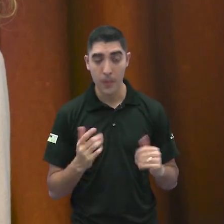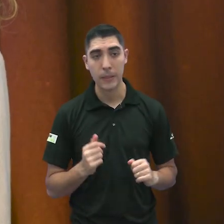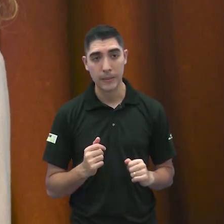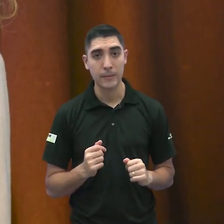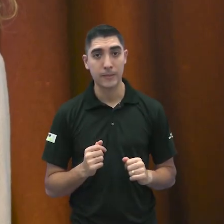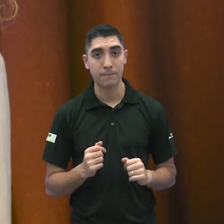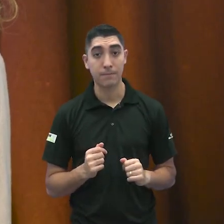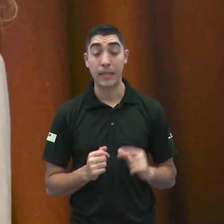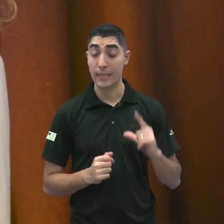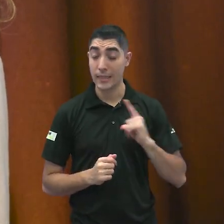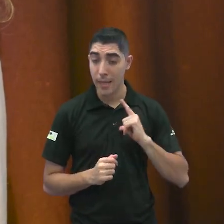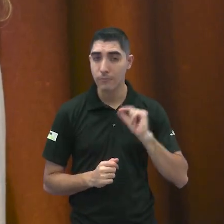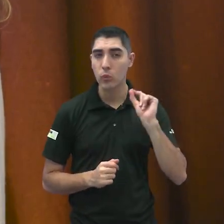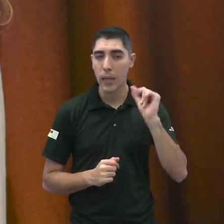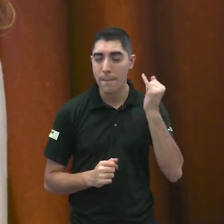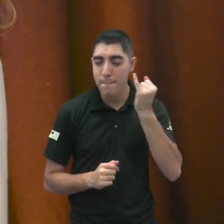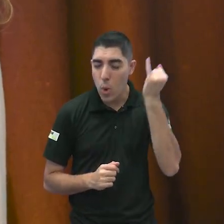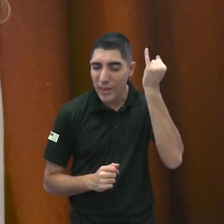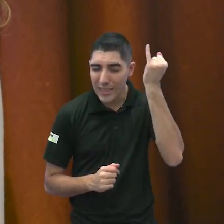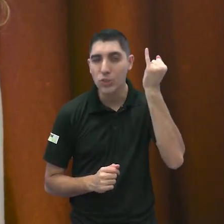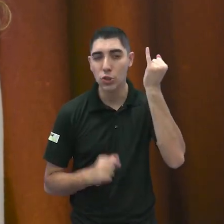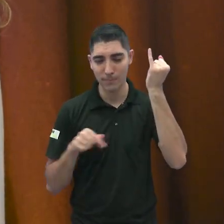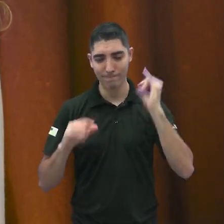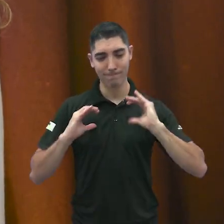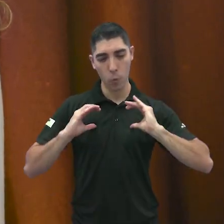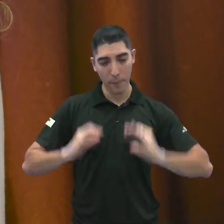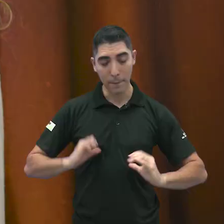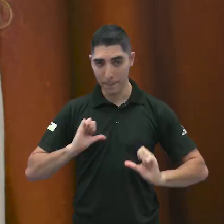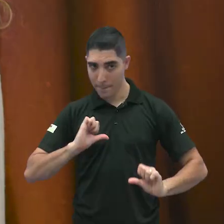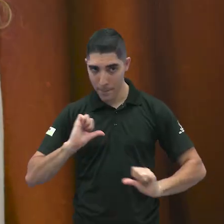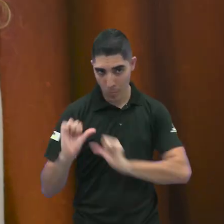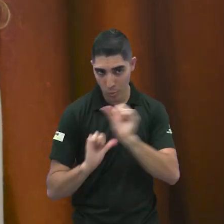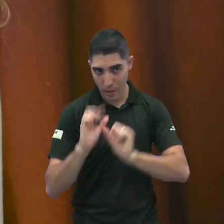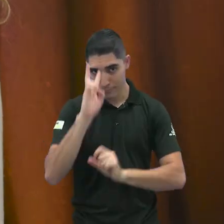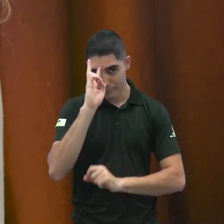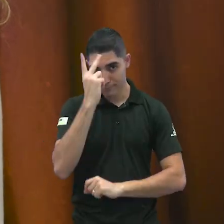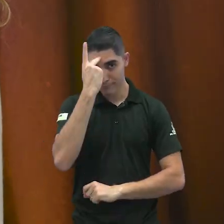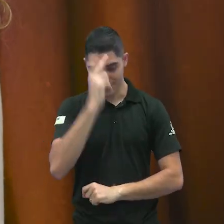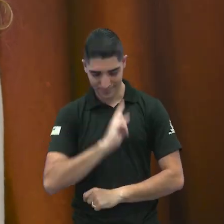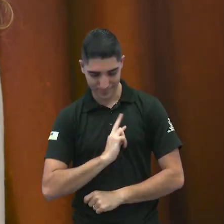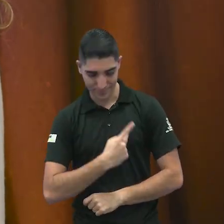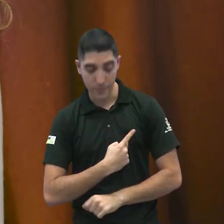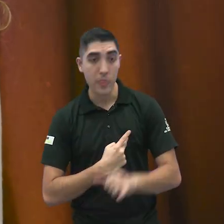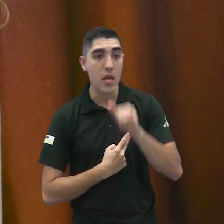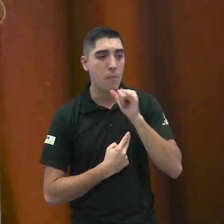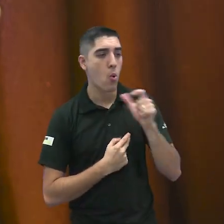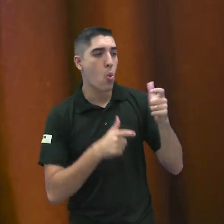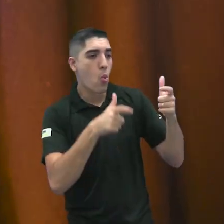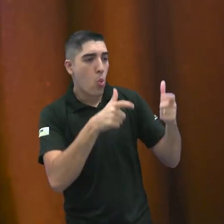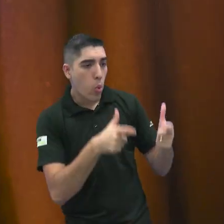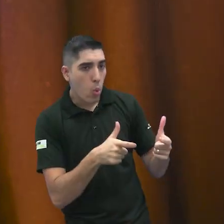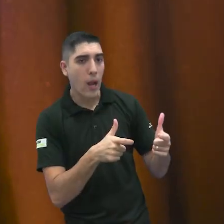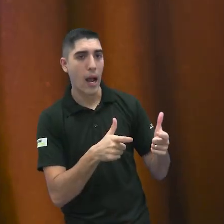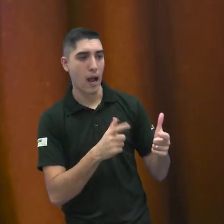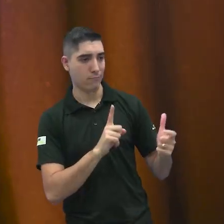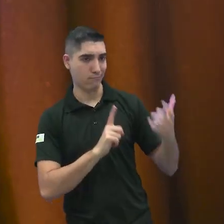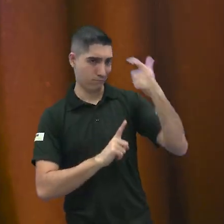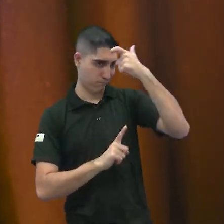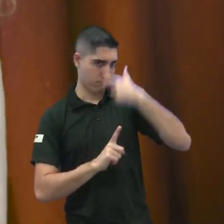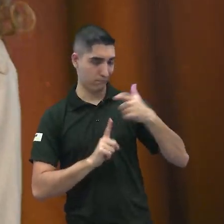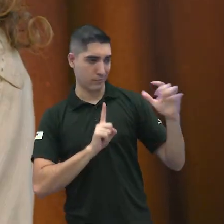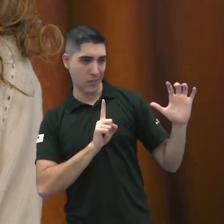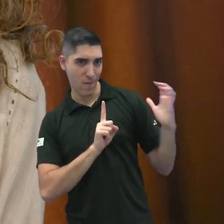Para que a gente consiga... Tem uma coisa muito interessante na mudança de comportamento, tá, Pri? Assim como o ambiente influencia